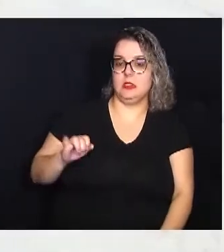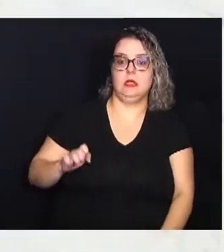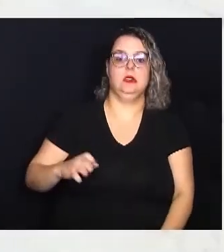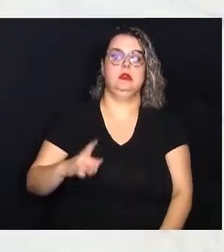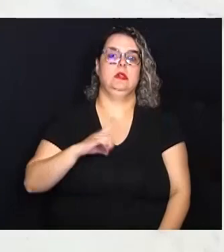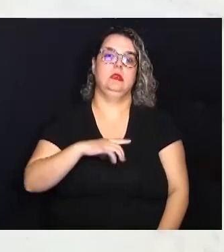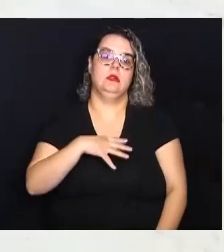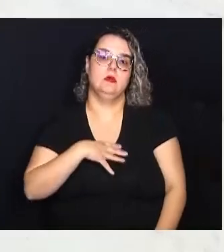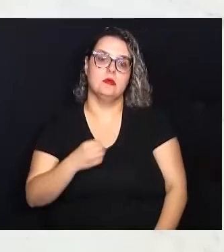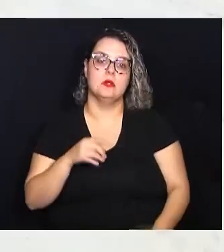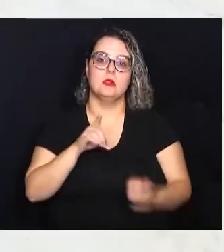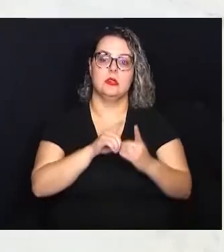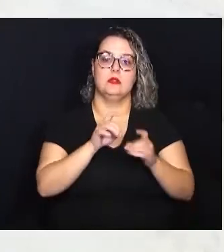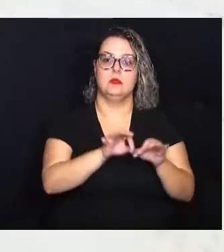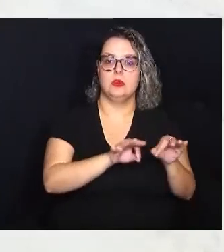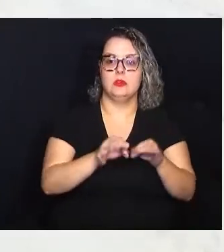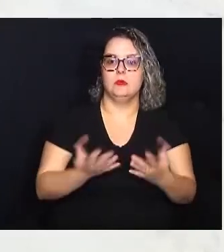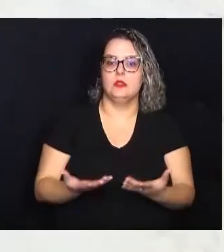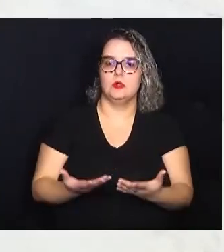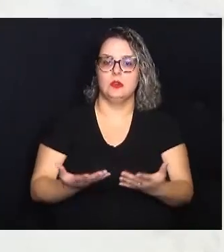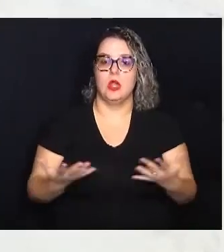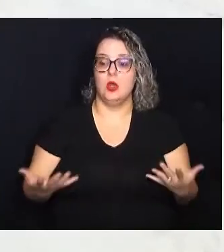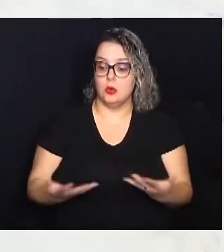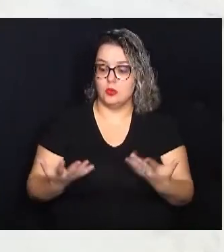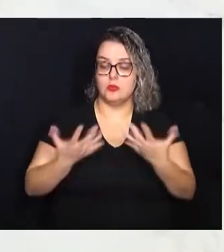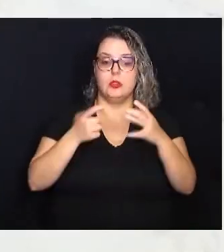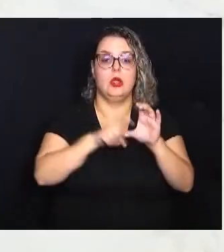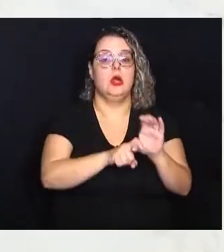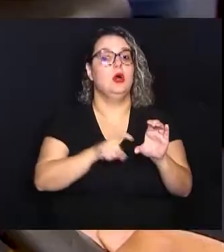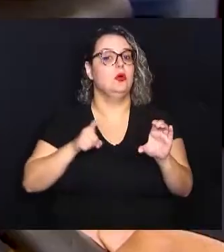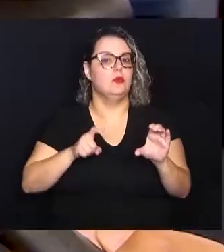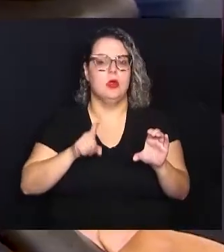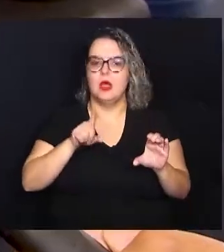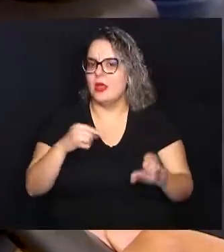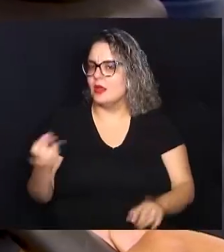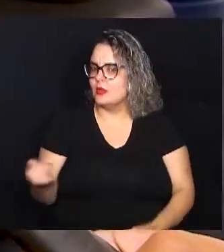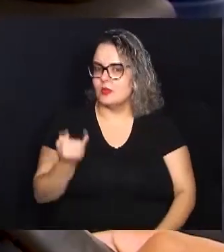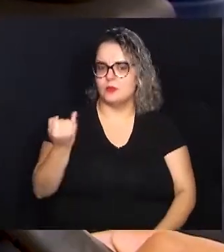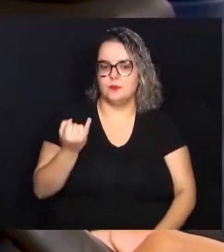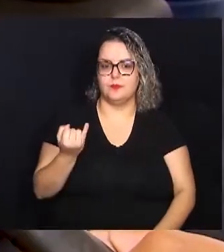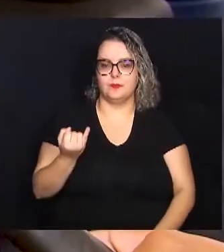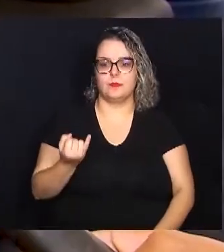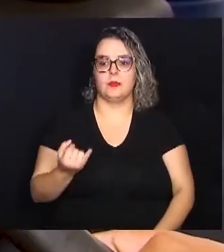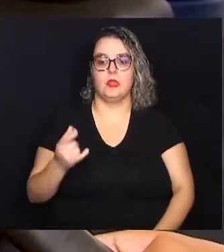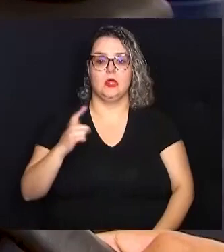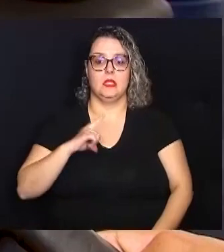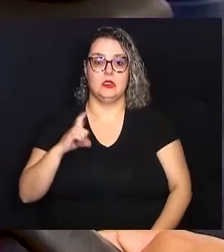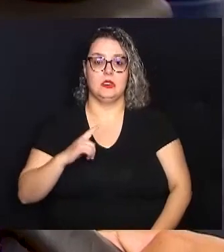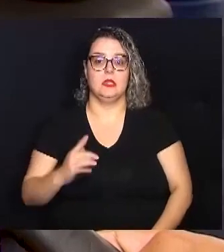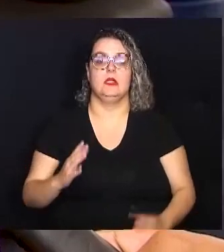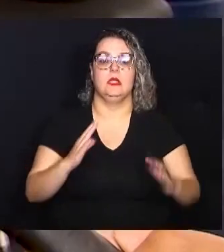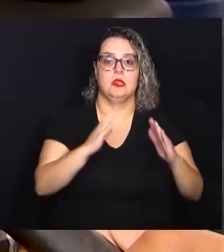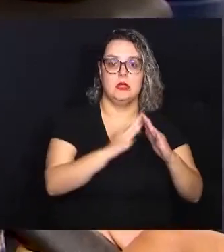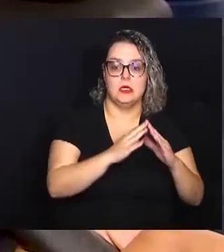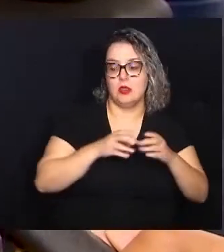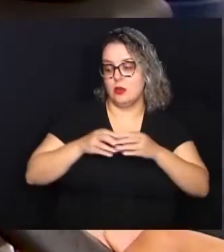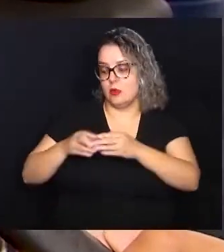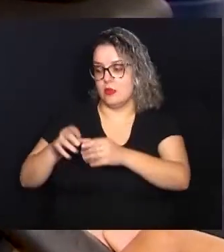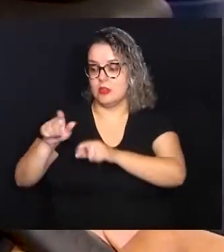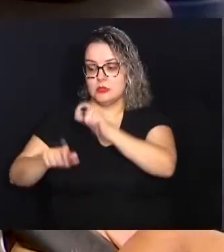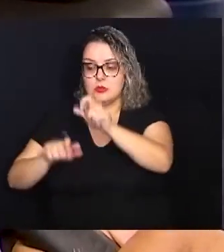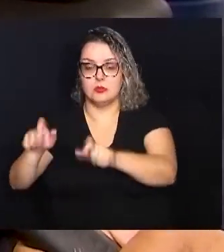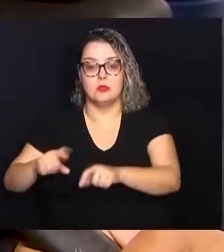por esse projeto, o estímulo à autonomia é essencial. O fato dele sair de casa, ter convivência com outras pessoas, que